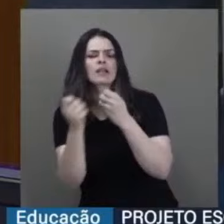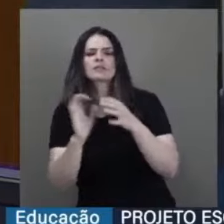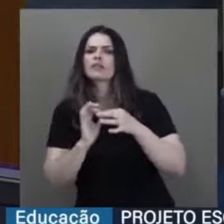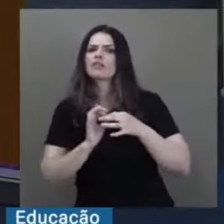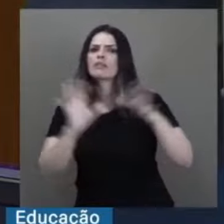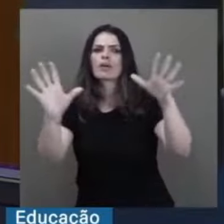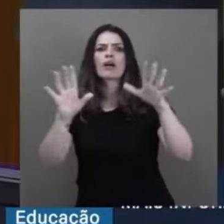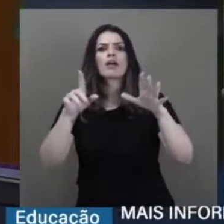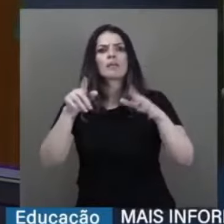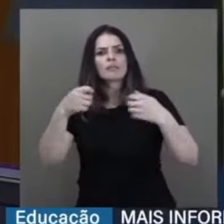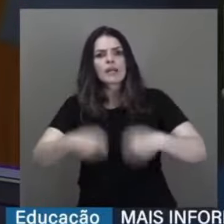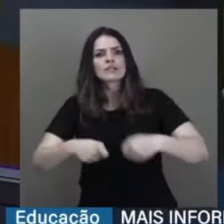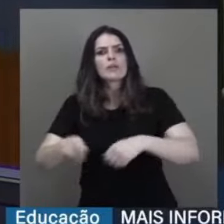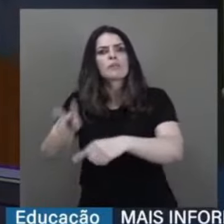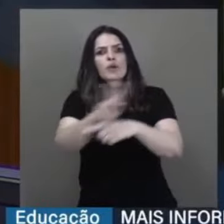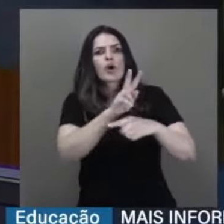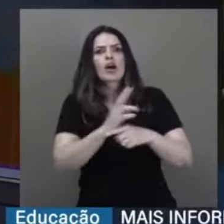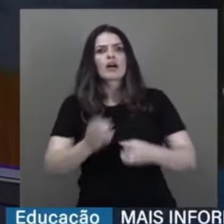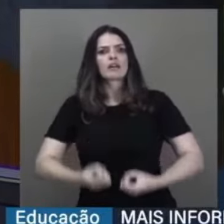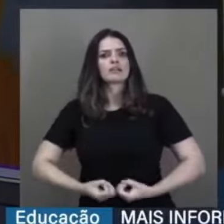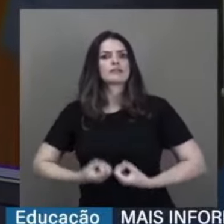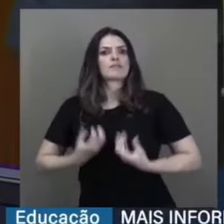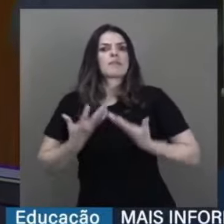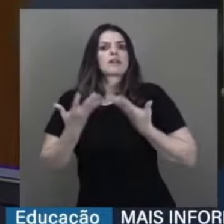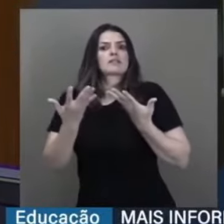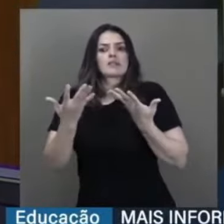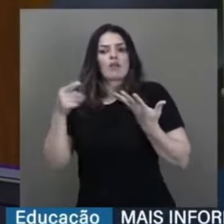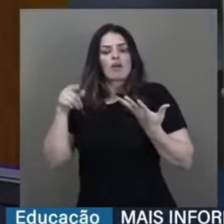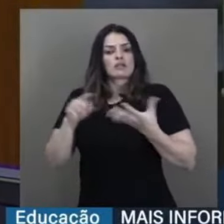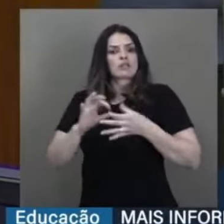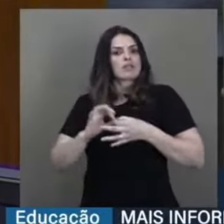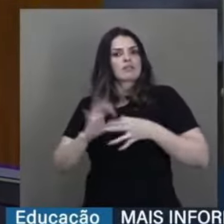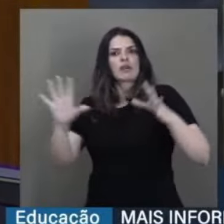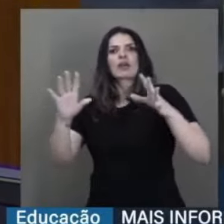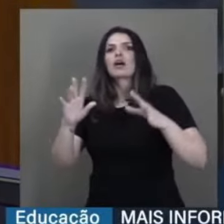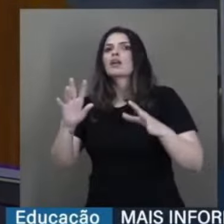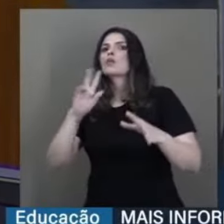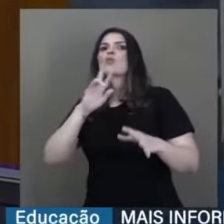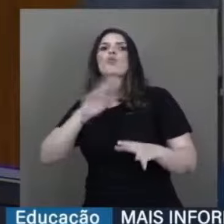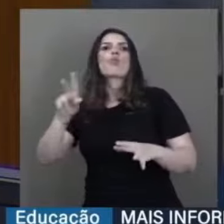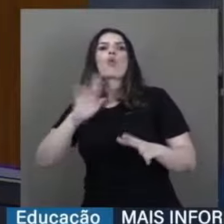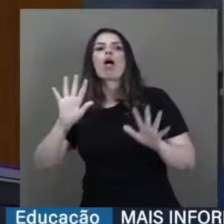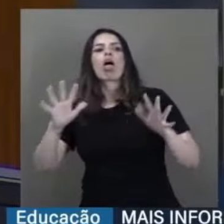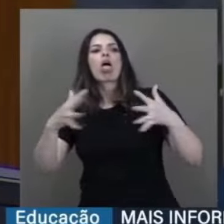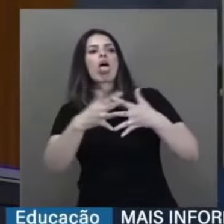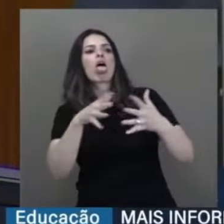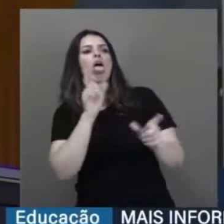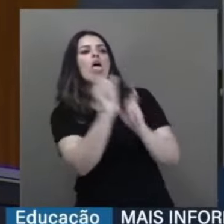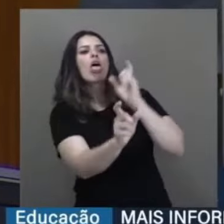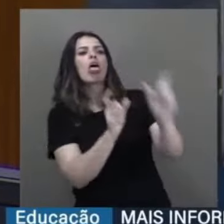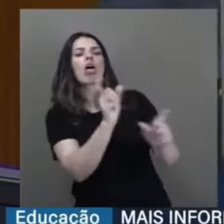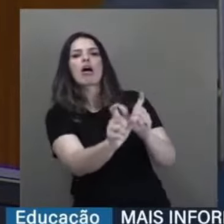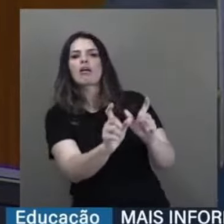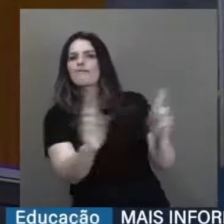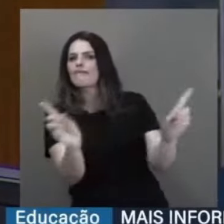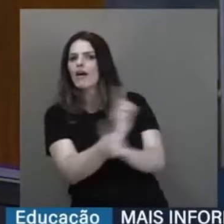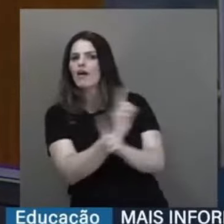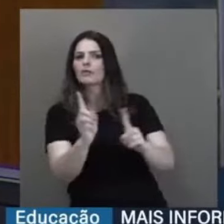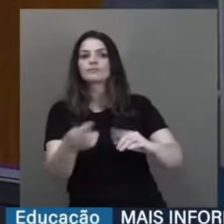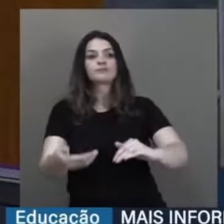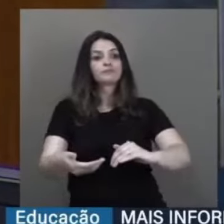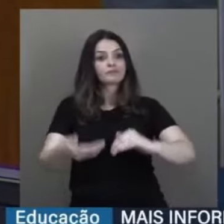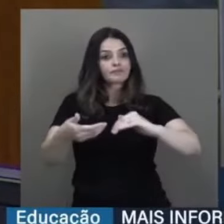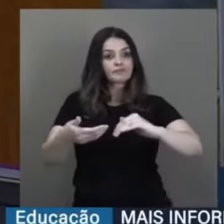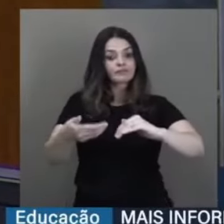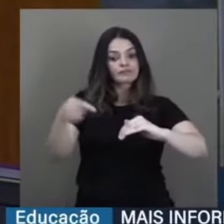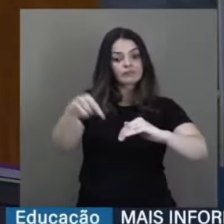necessária liberdade de expressão que não se confunde com liberdade de agressão o Congresso Nacional é o